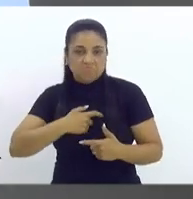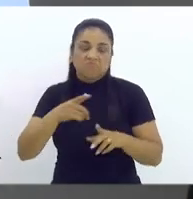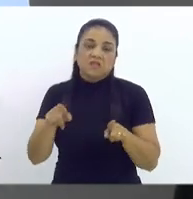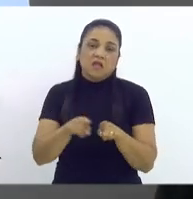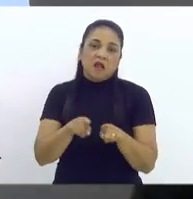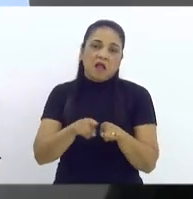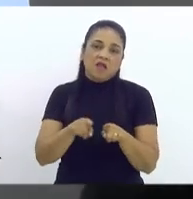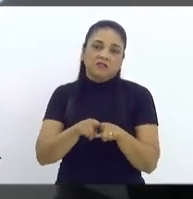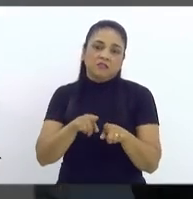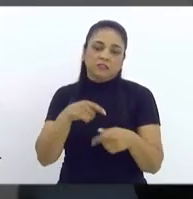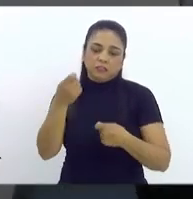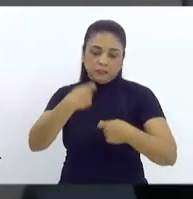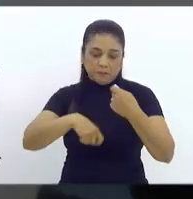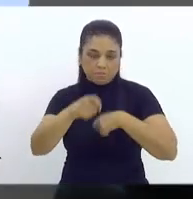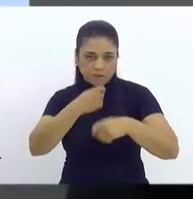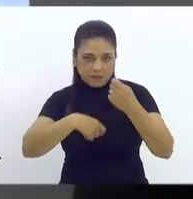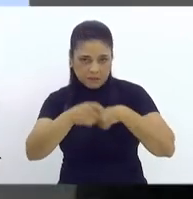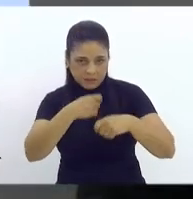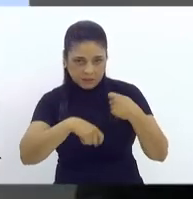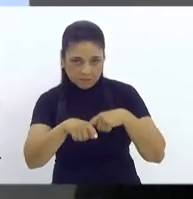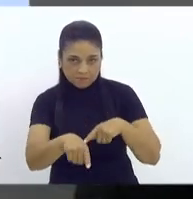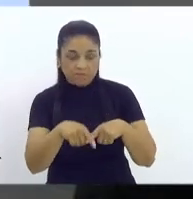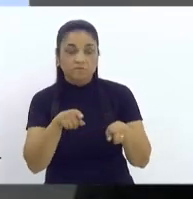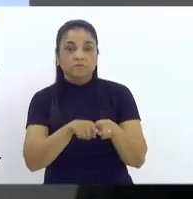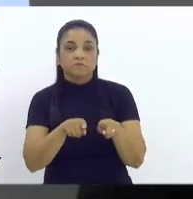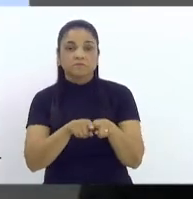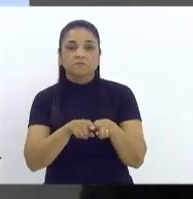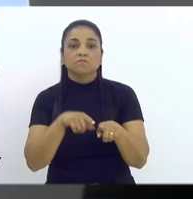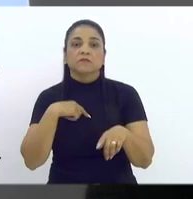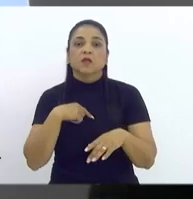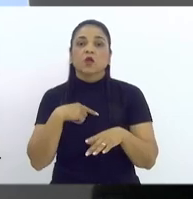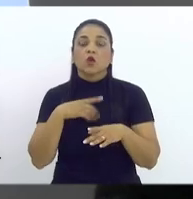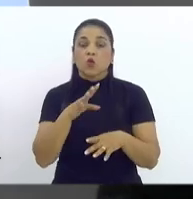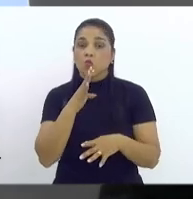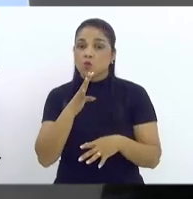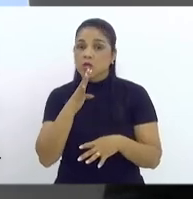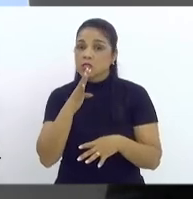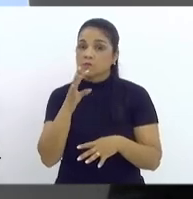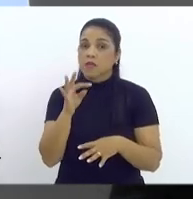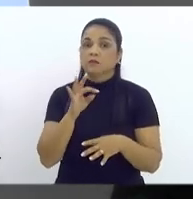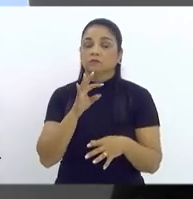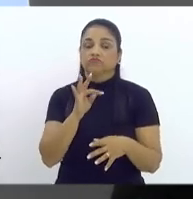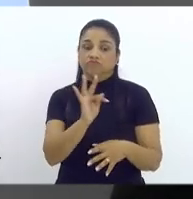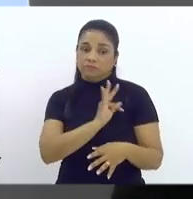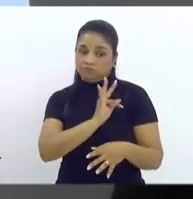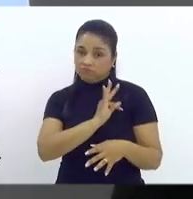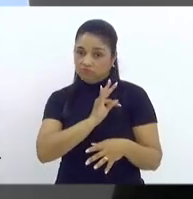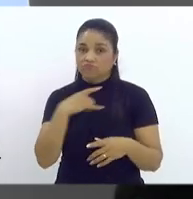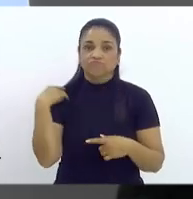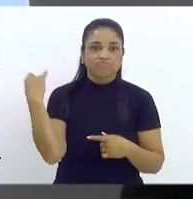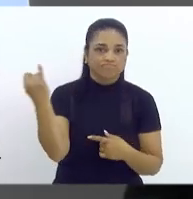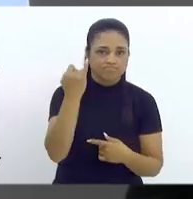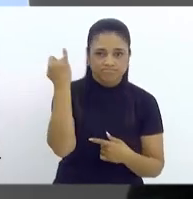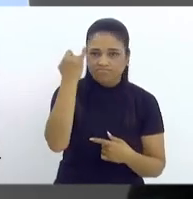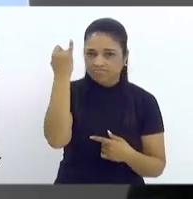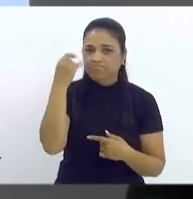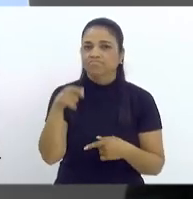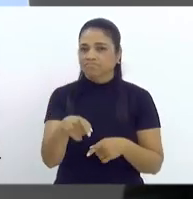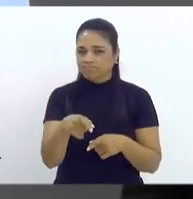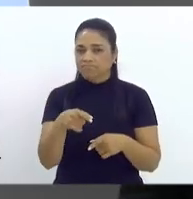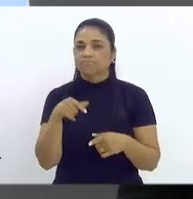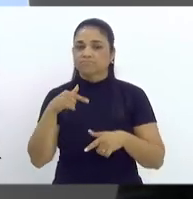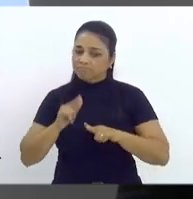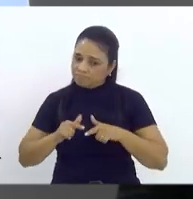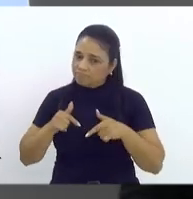negócio. O conhecimento técnico é muito valorizado, a expertise é importante para a atividade